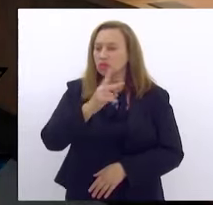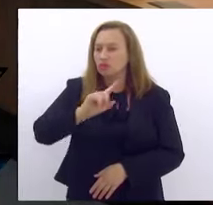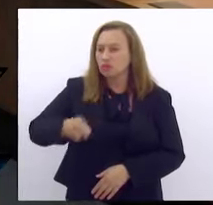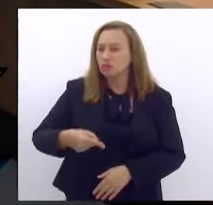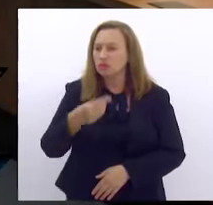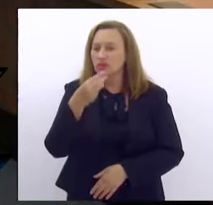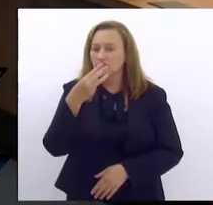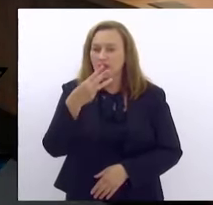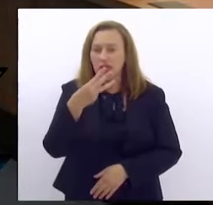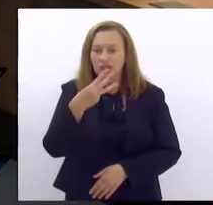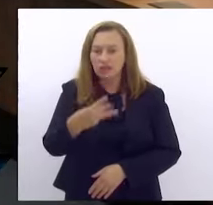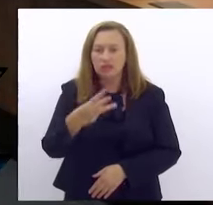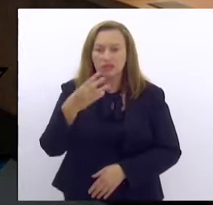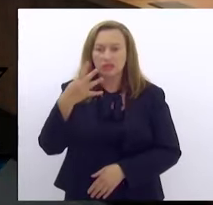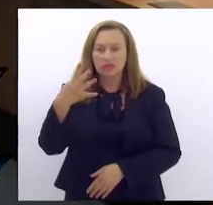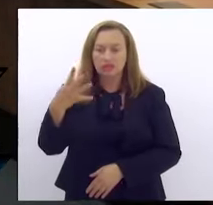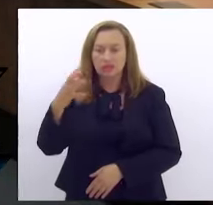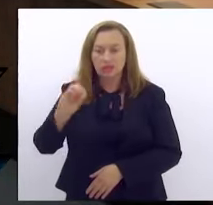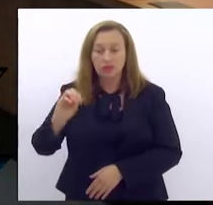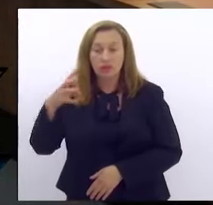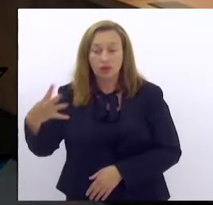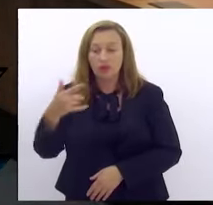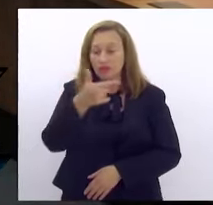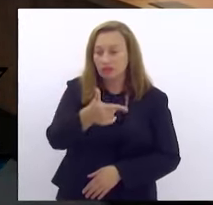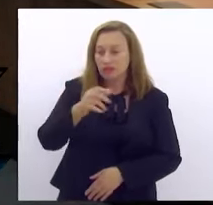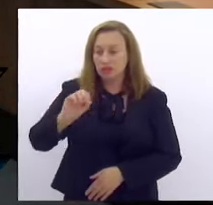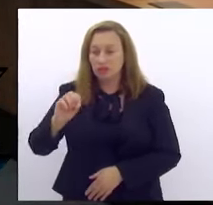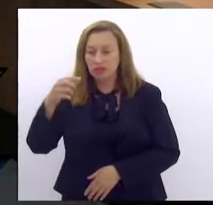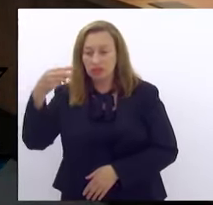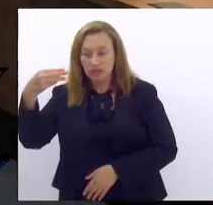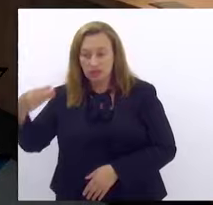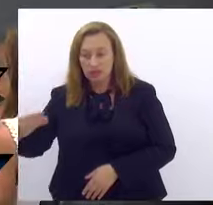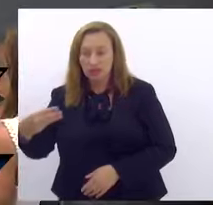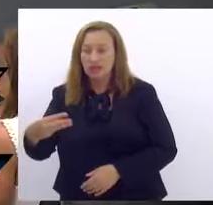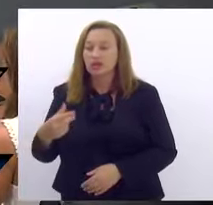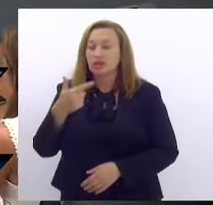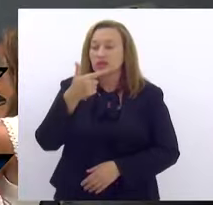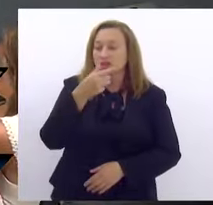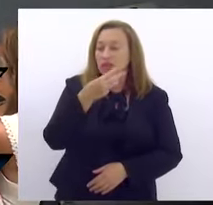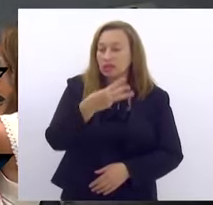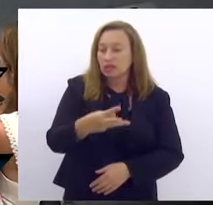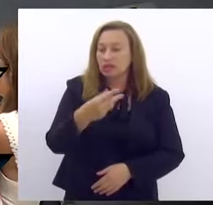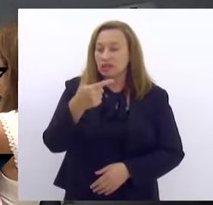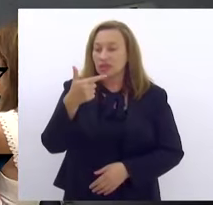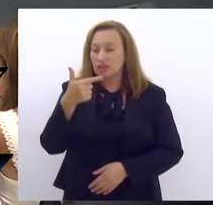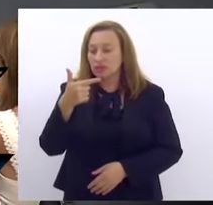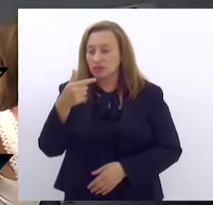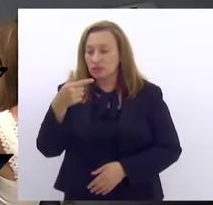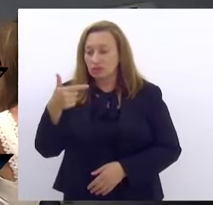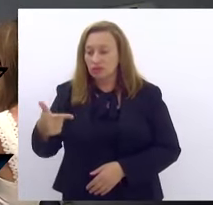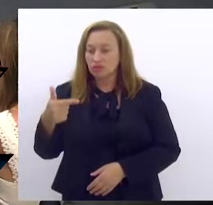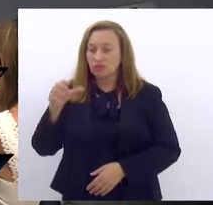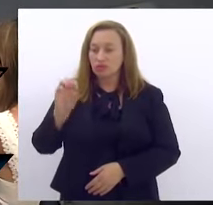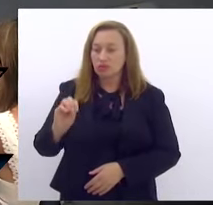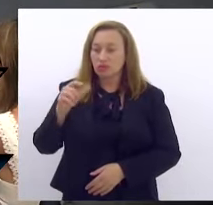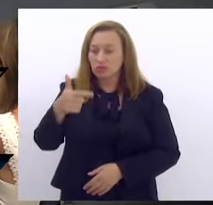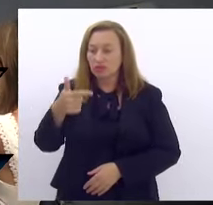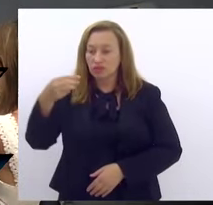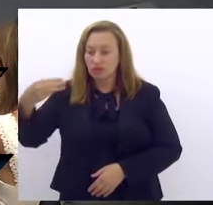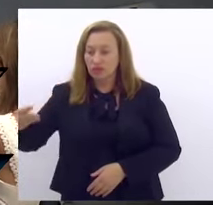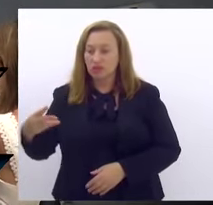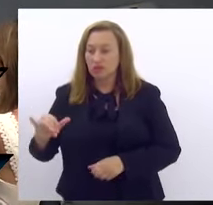2304/23, de autoria do Poder Executivo, mensagem número 32/2023, que institui o Plano Estratégico